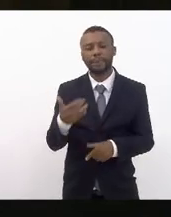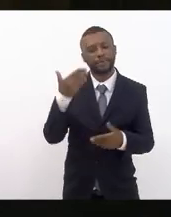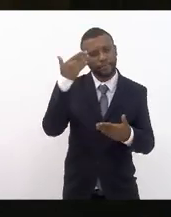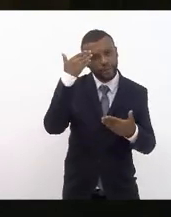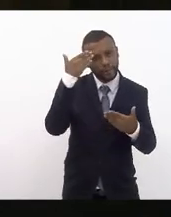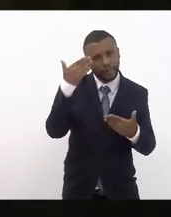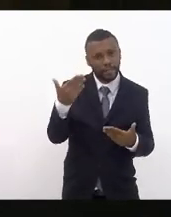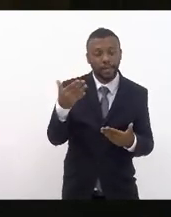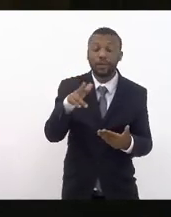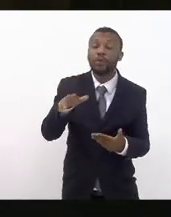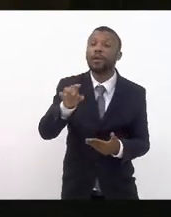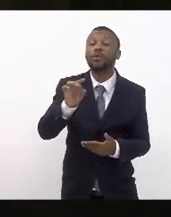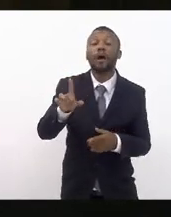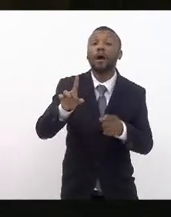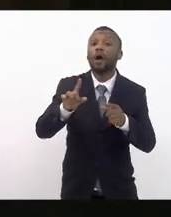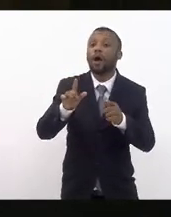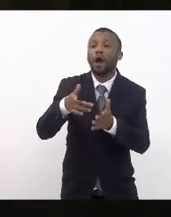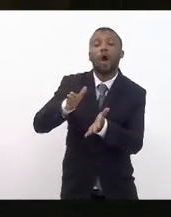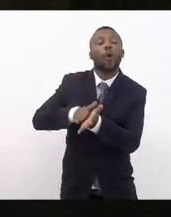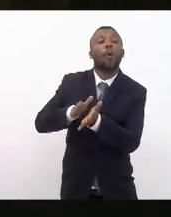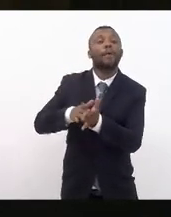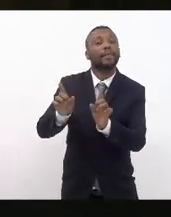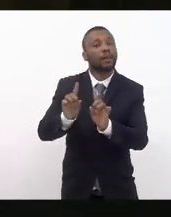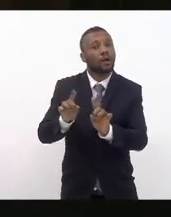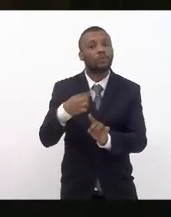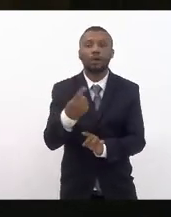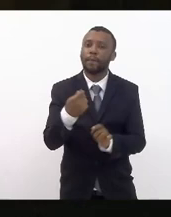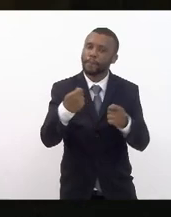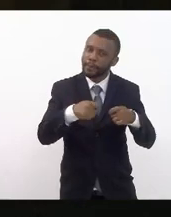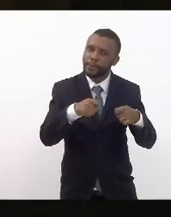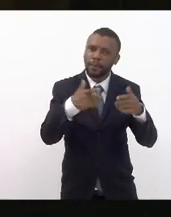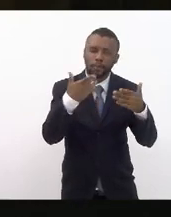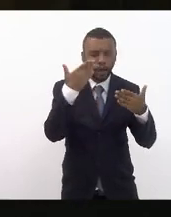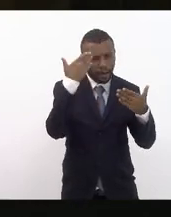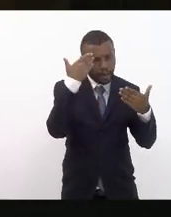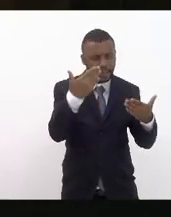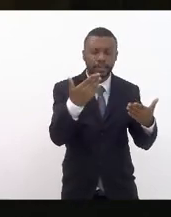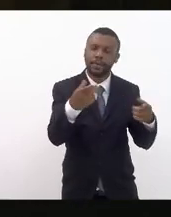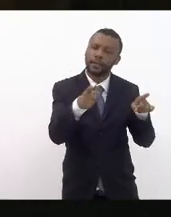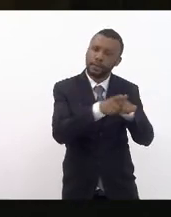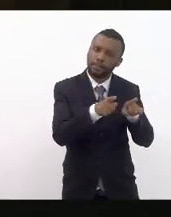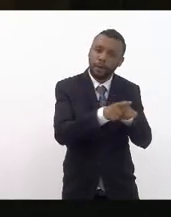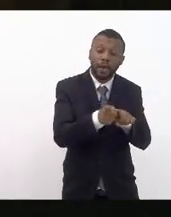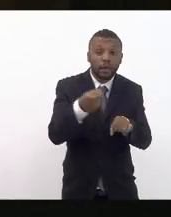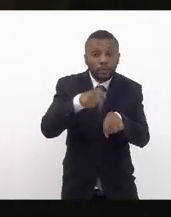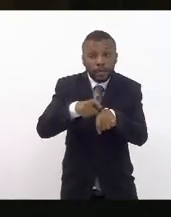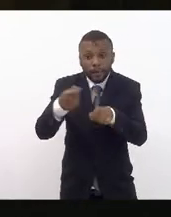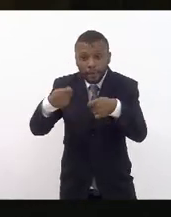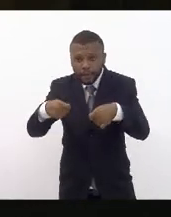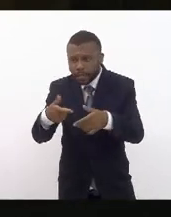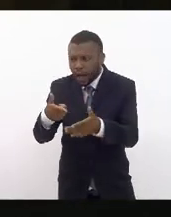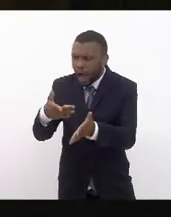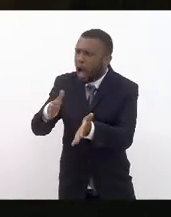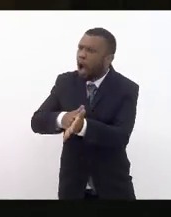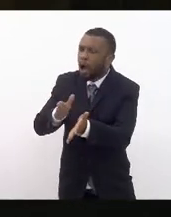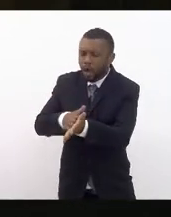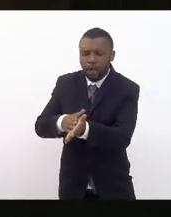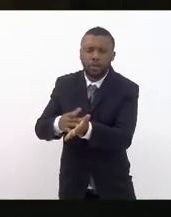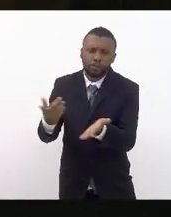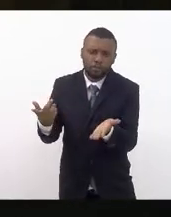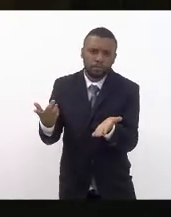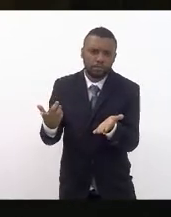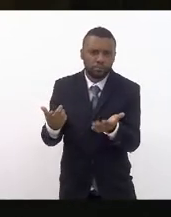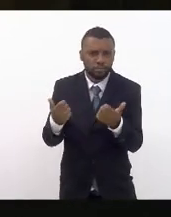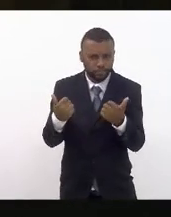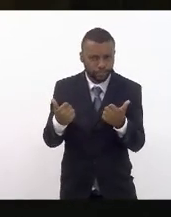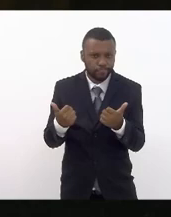não é não só apenas cobrar, quando a gente tem que cobrar, a gente cobra, quando tem que elogiar, a gente também elogia,